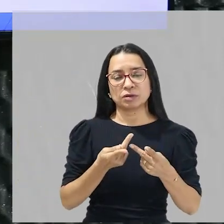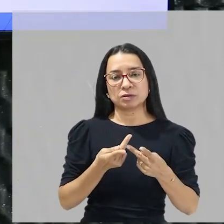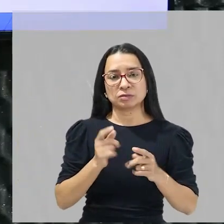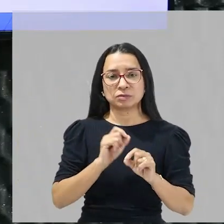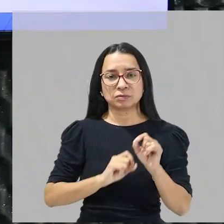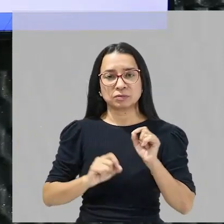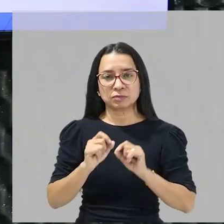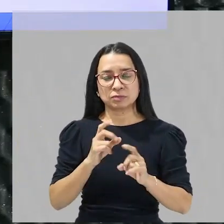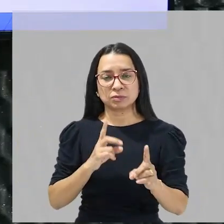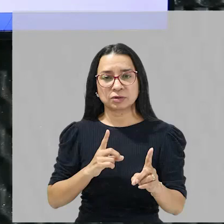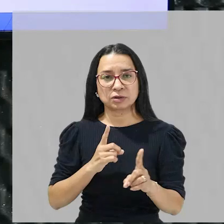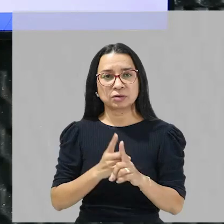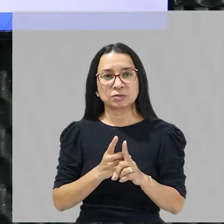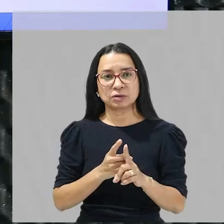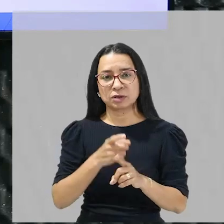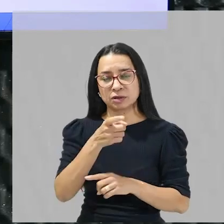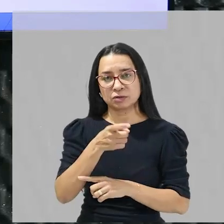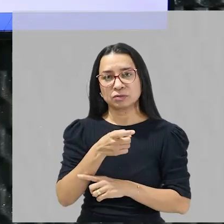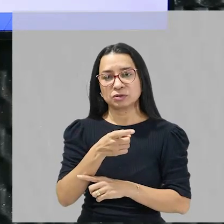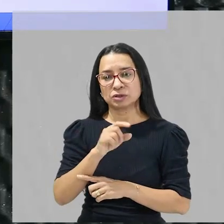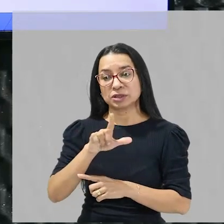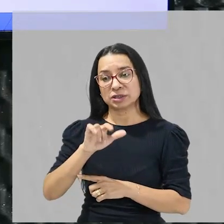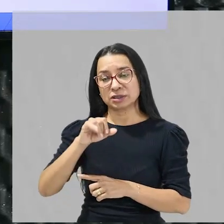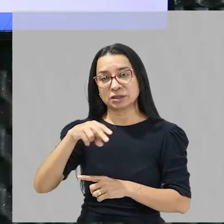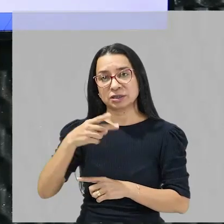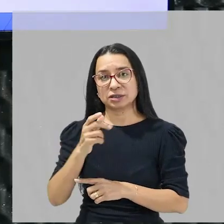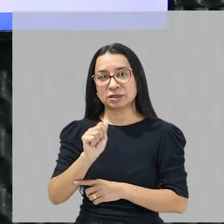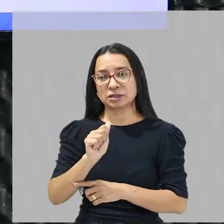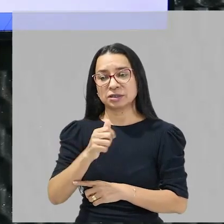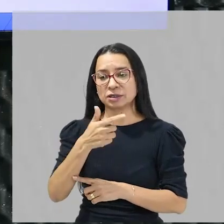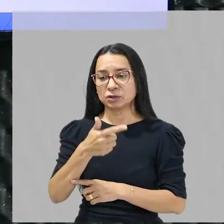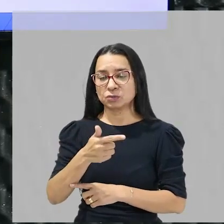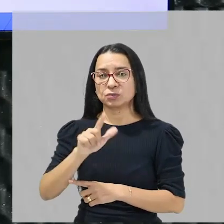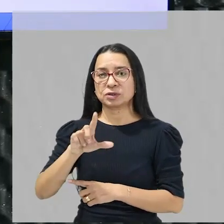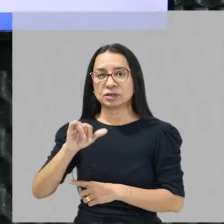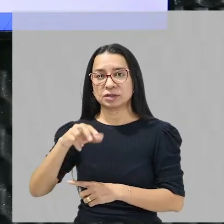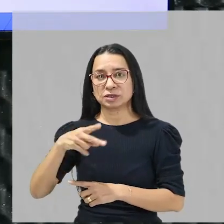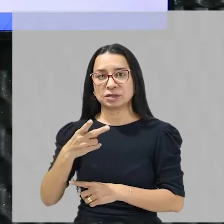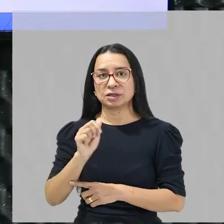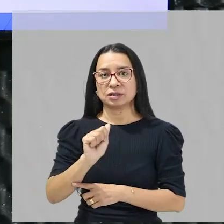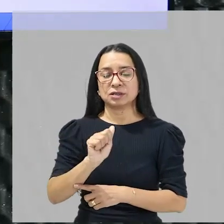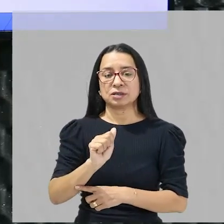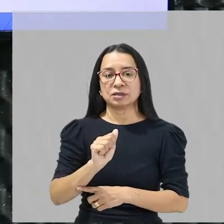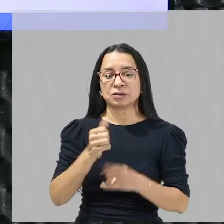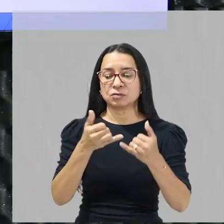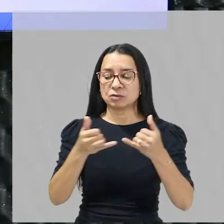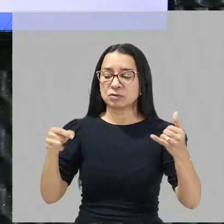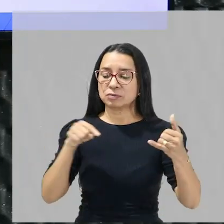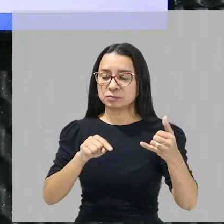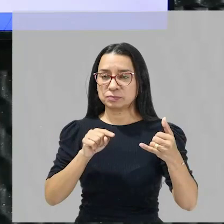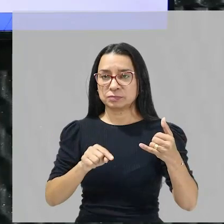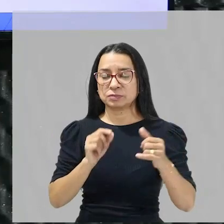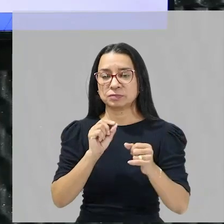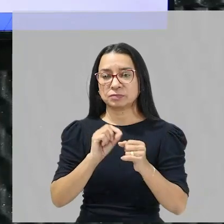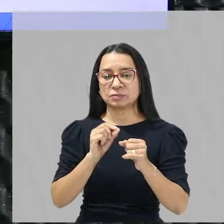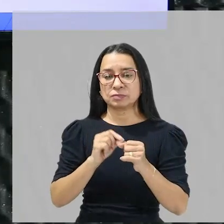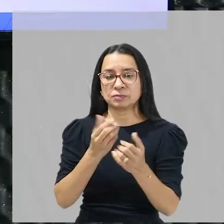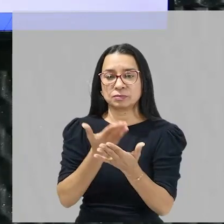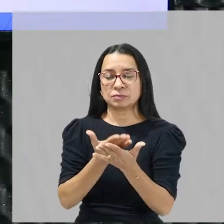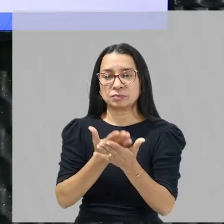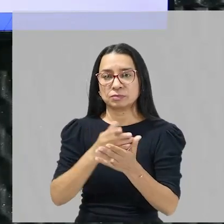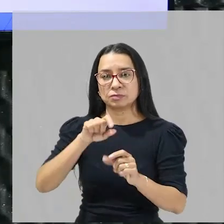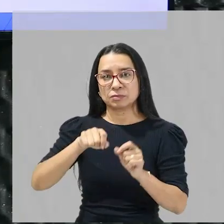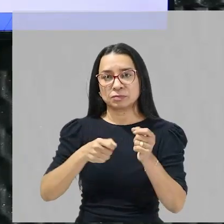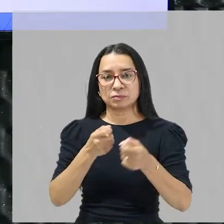vai atrás do x' e do x2', na hora que eu boto na reta para fazer o estudo do sinal, essa informação é